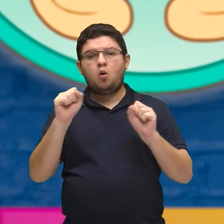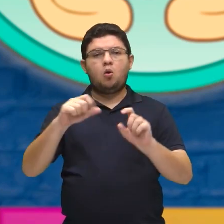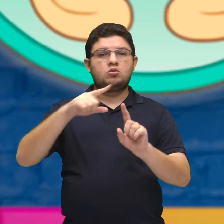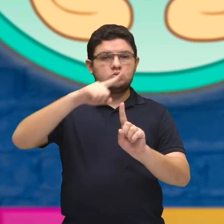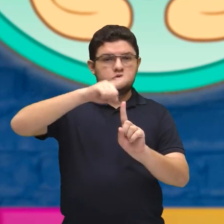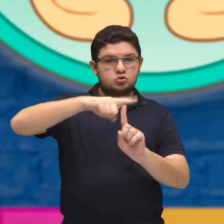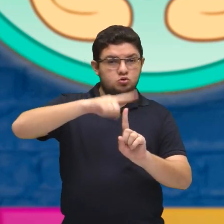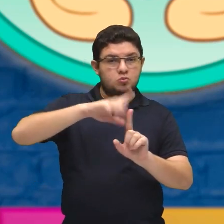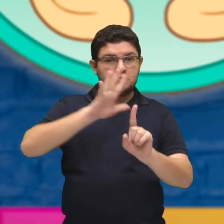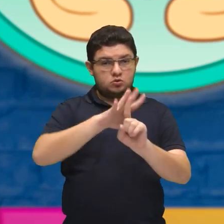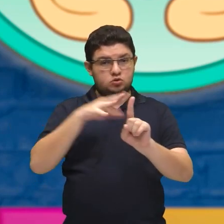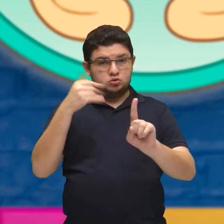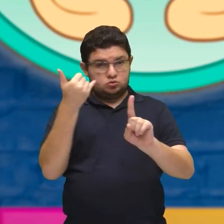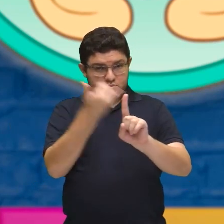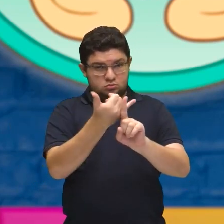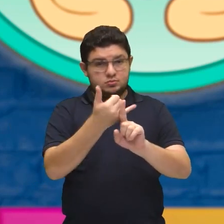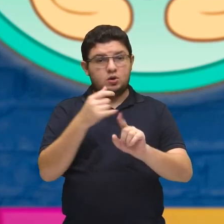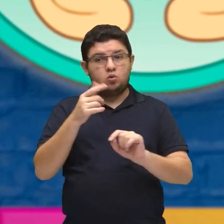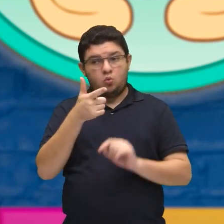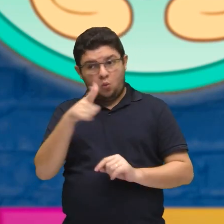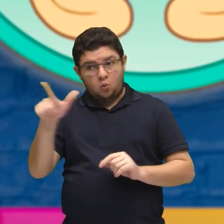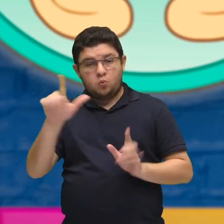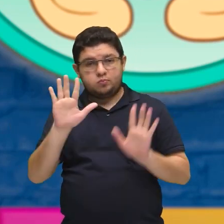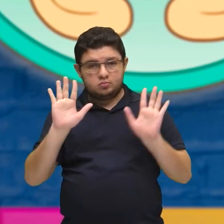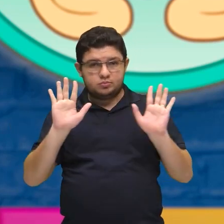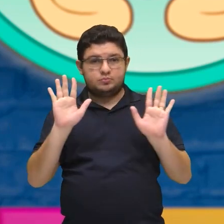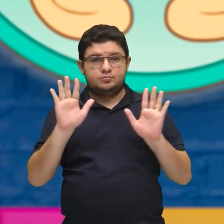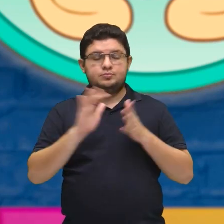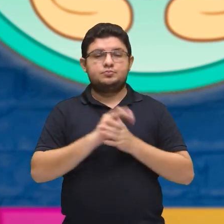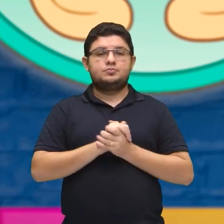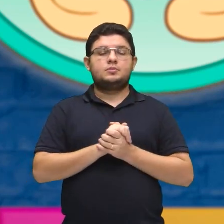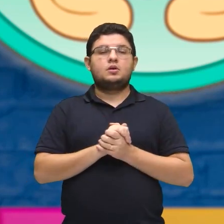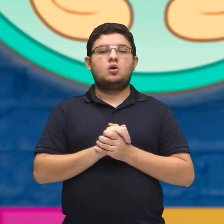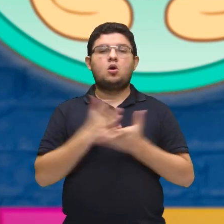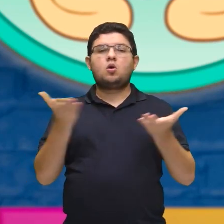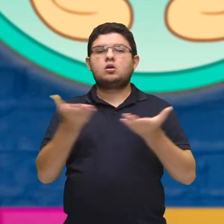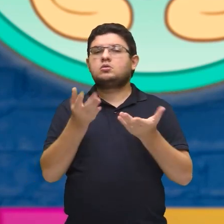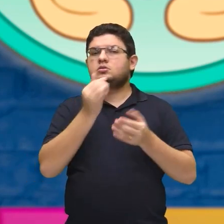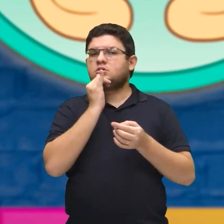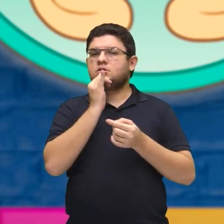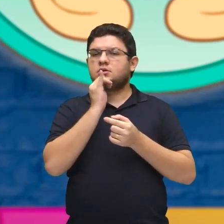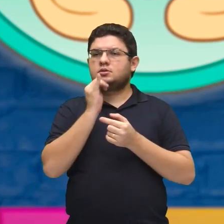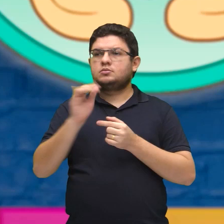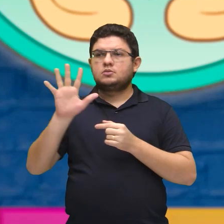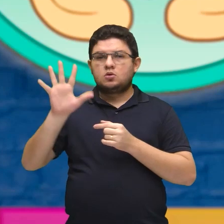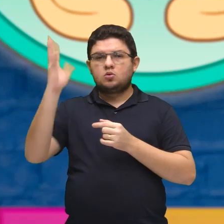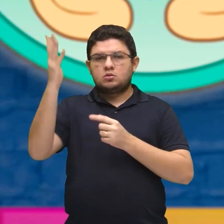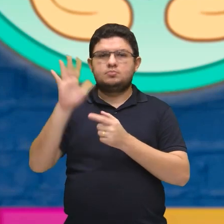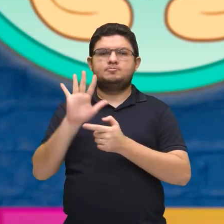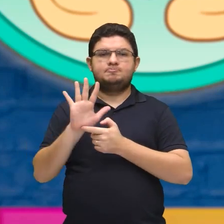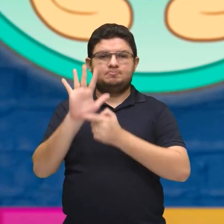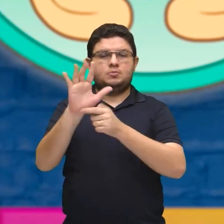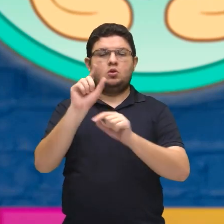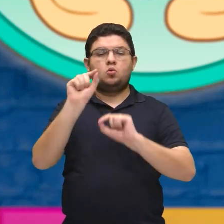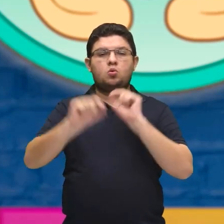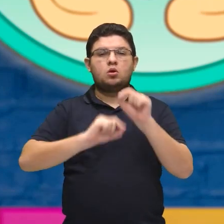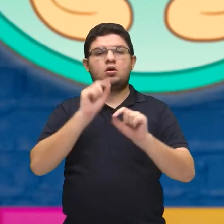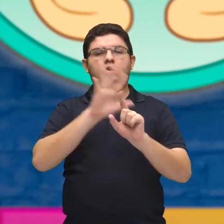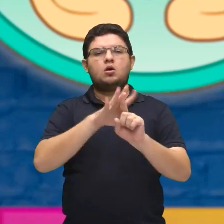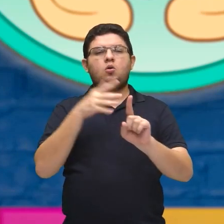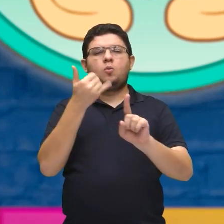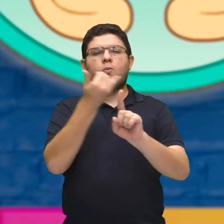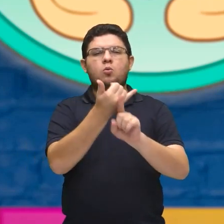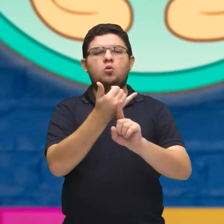A gente vai apresentar para vocês, né, uma situação em que, o que é um cyberbullying, né?